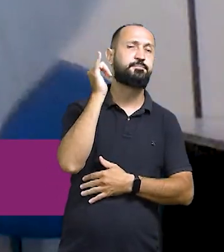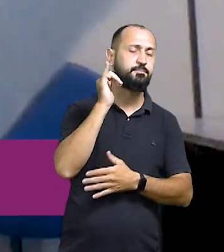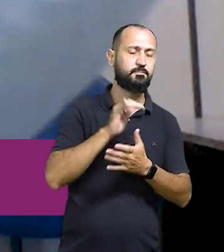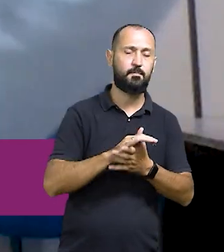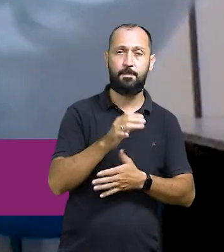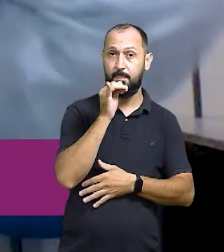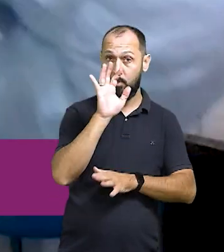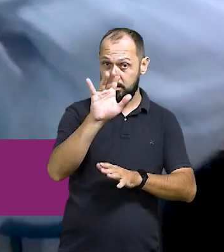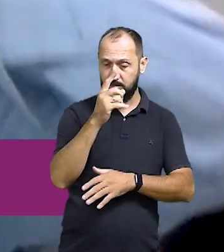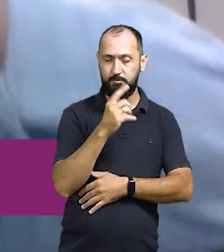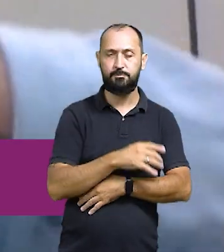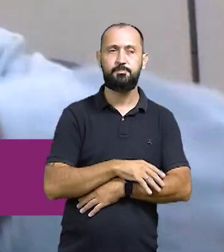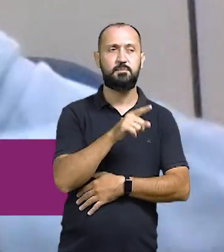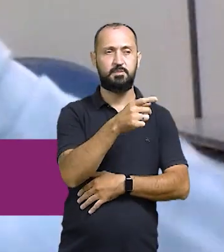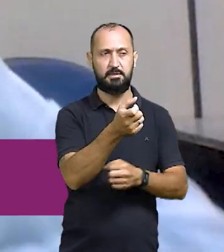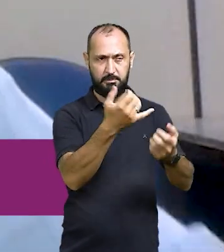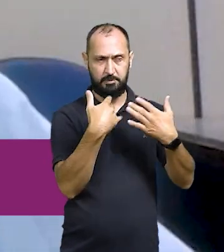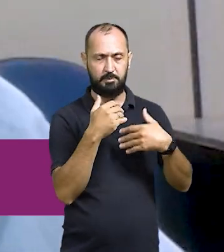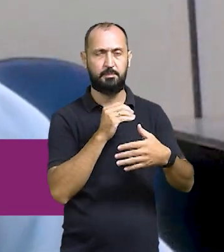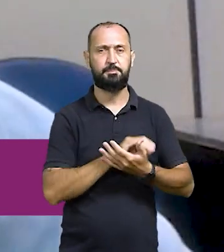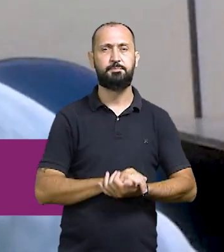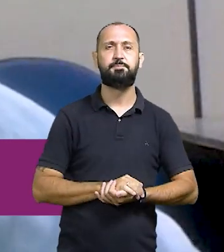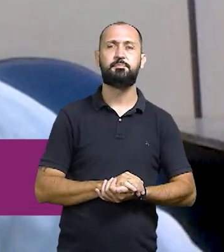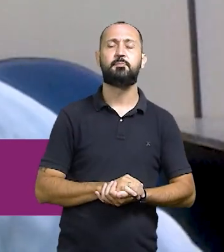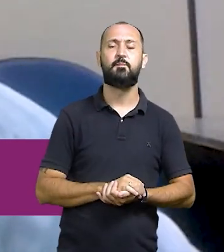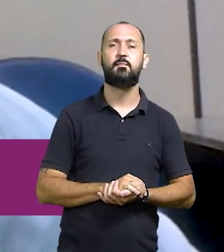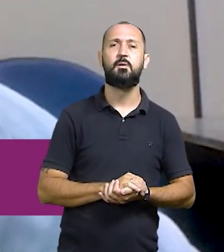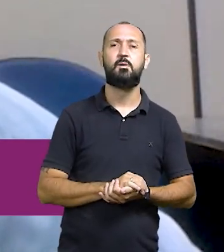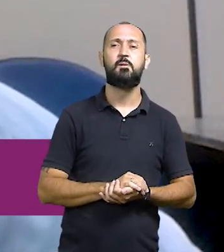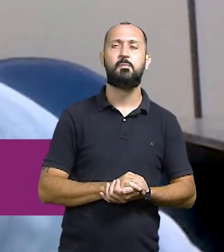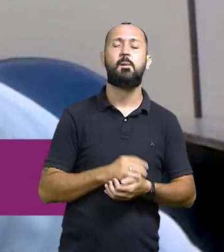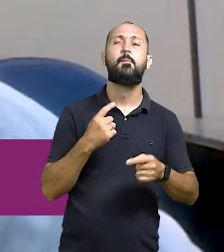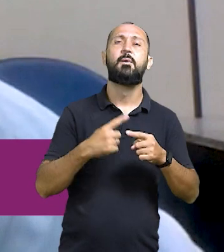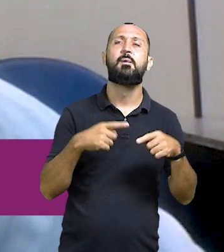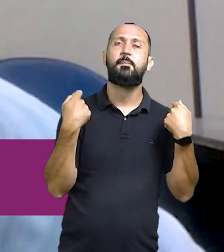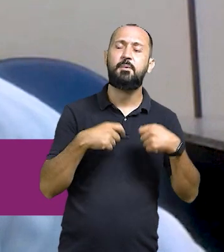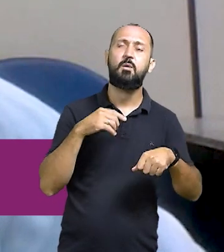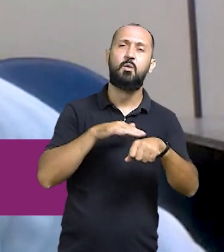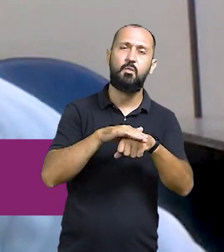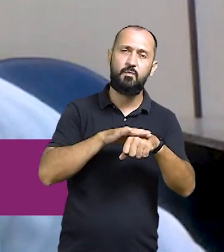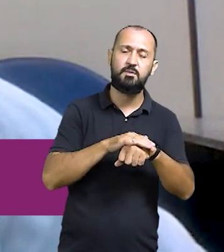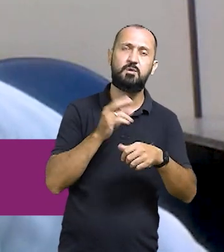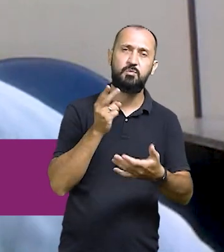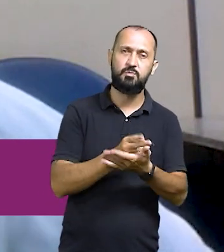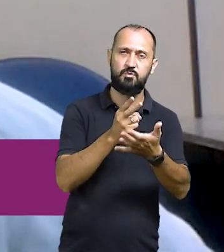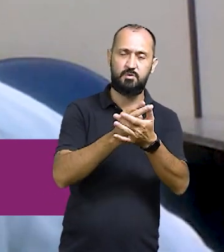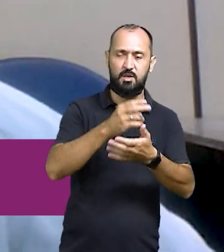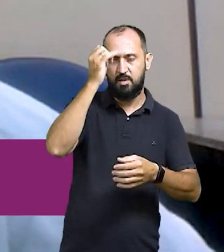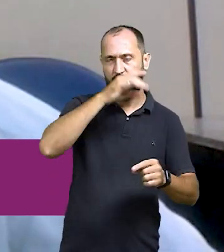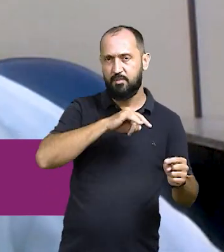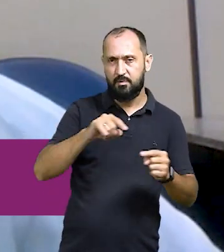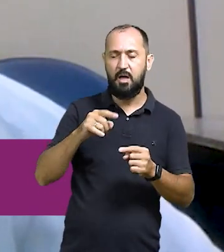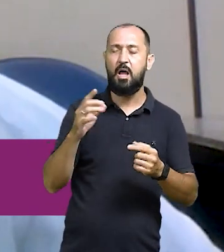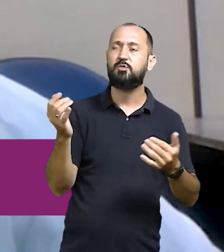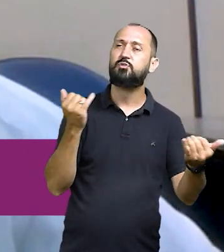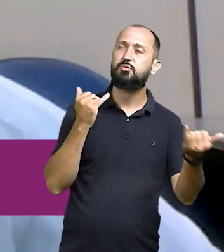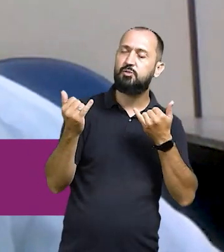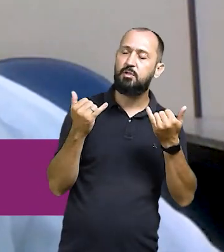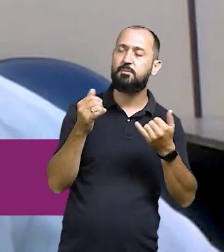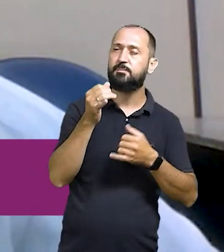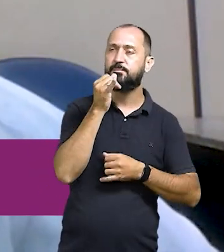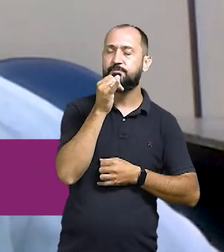ela é muito rápida. E voltando a essa questão do não é não, do combate à violência, da mulher entender o seu